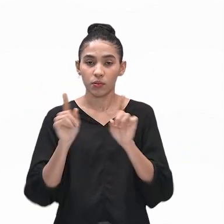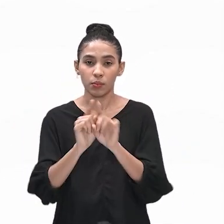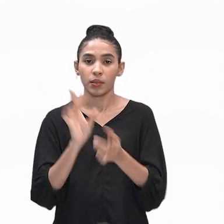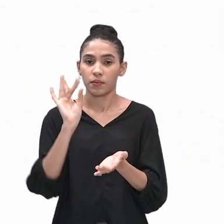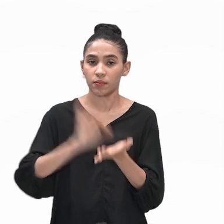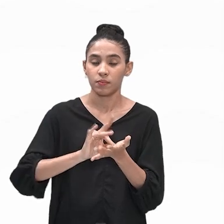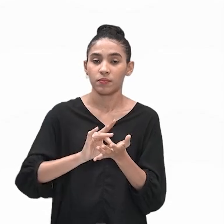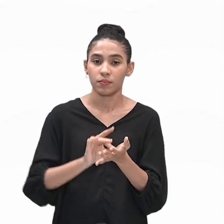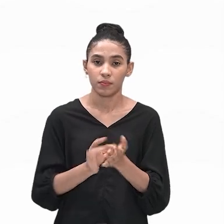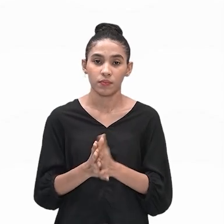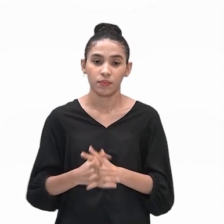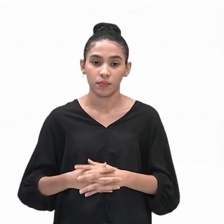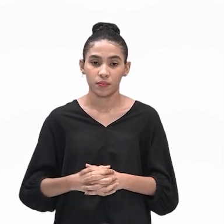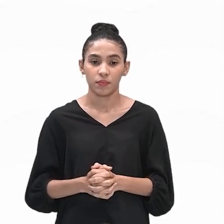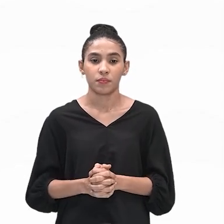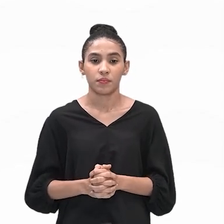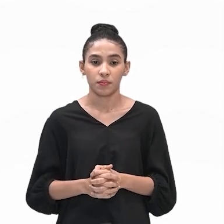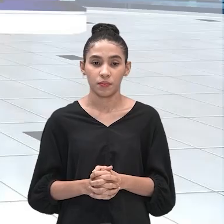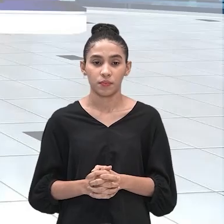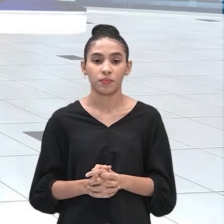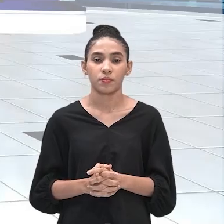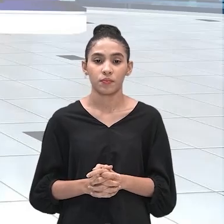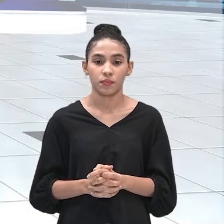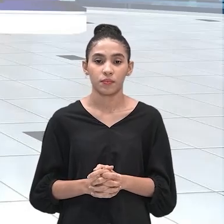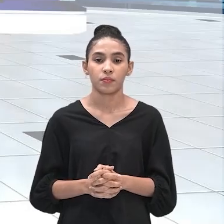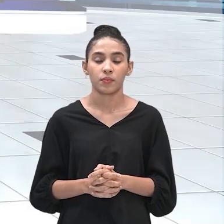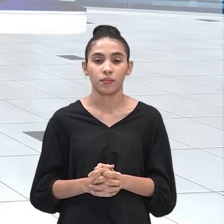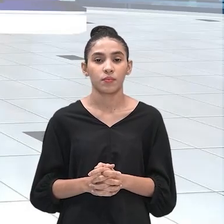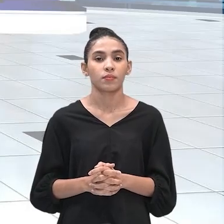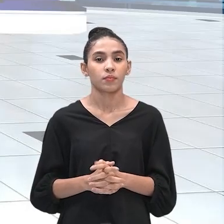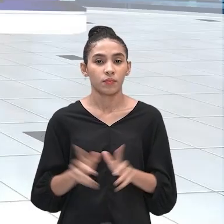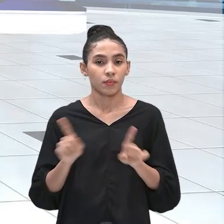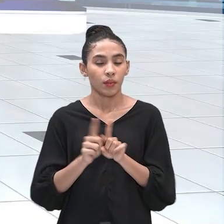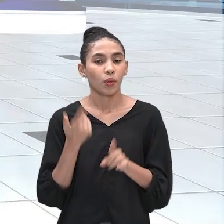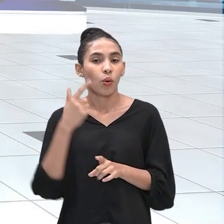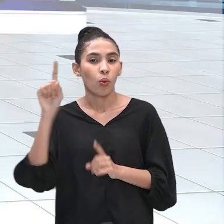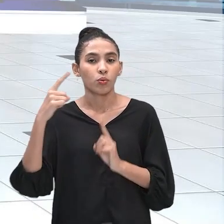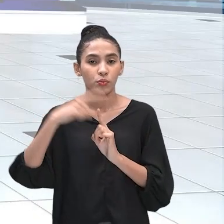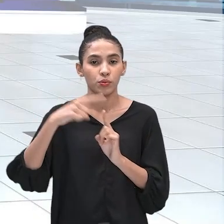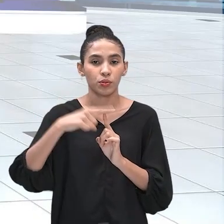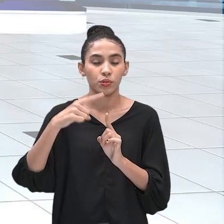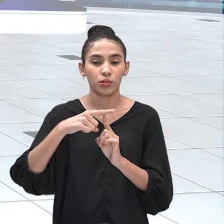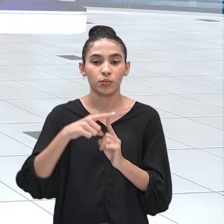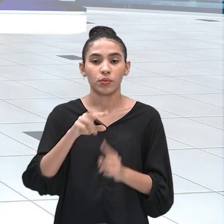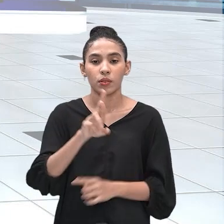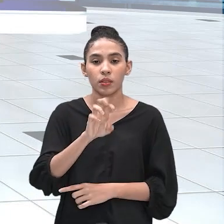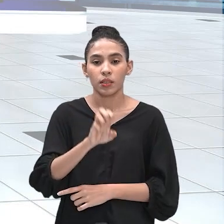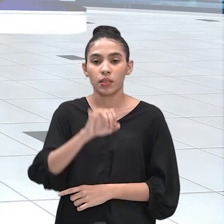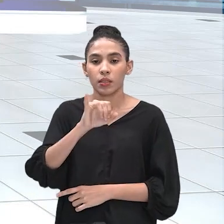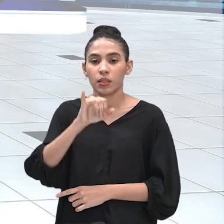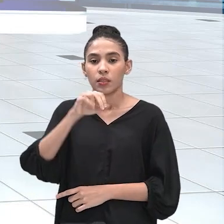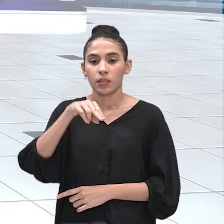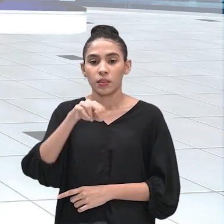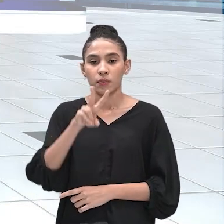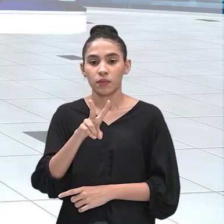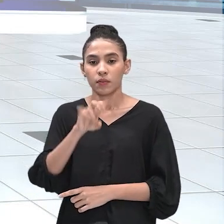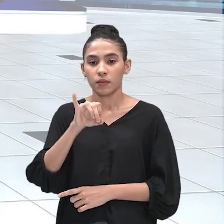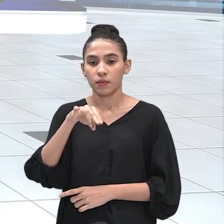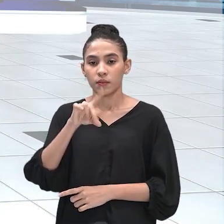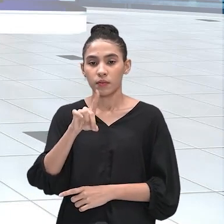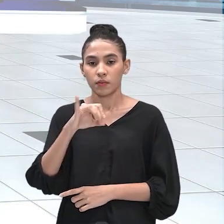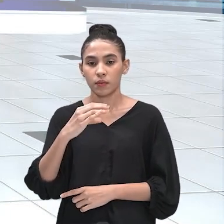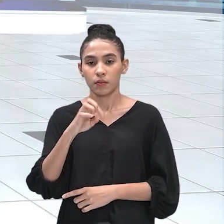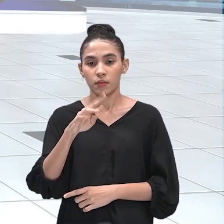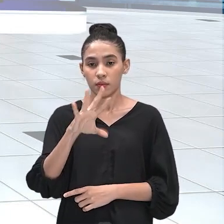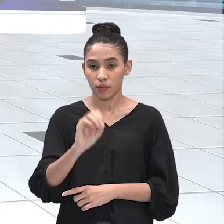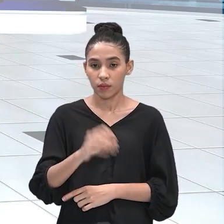verdadeira, tá bom? Vamos, então, aí ver outro tipo de texto reivindicatório, né? Que é o quê?